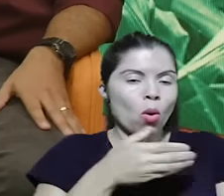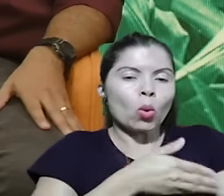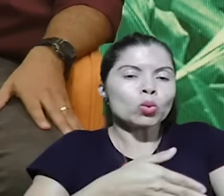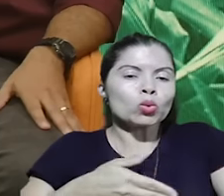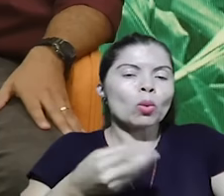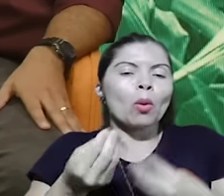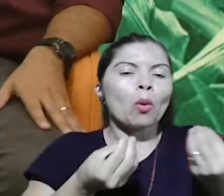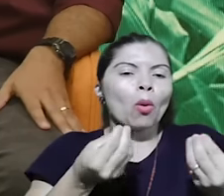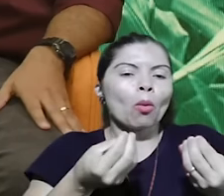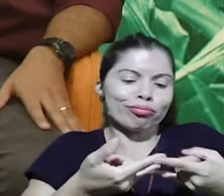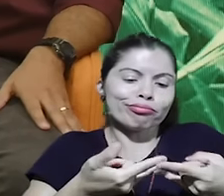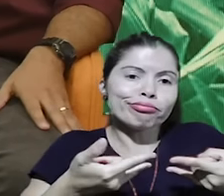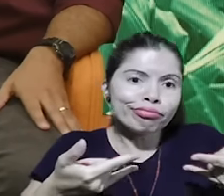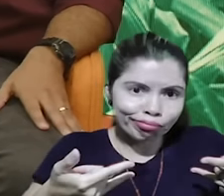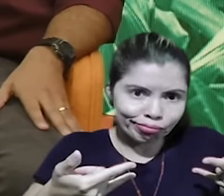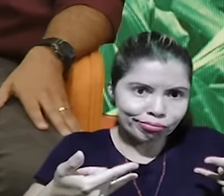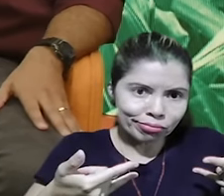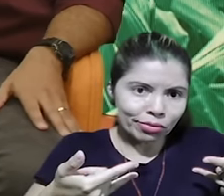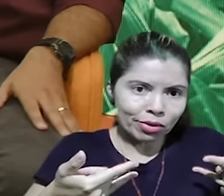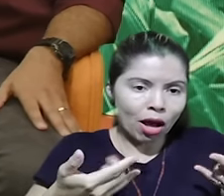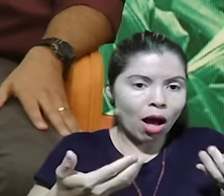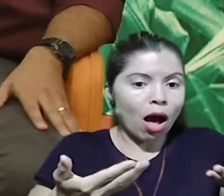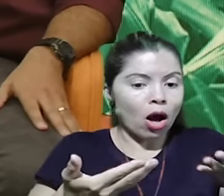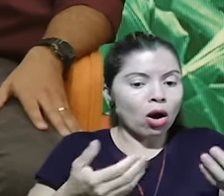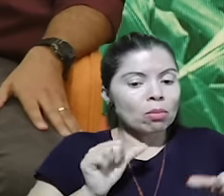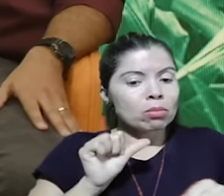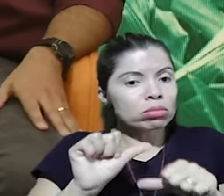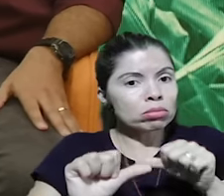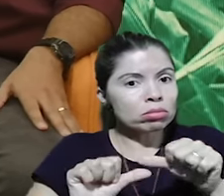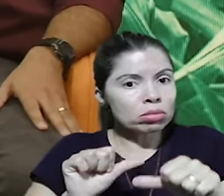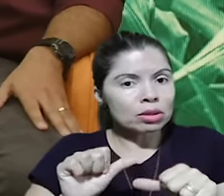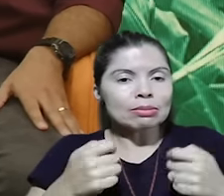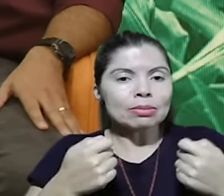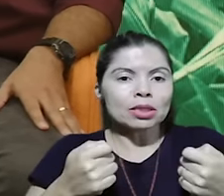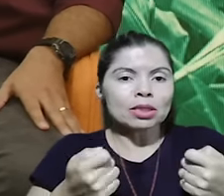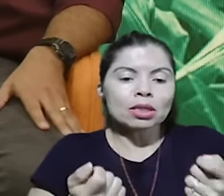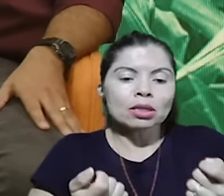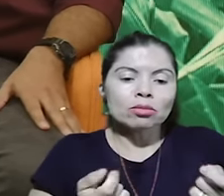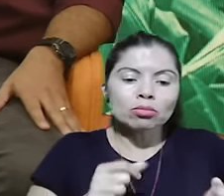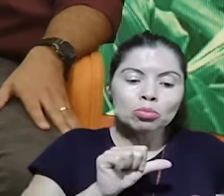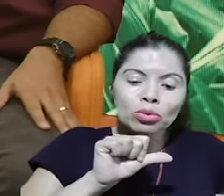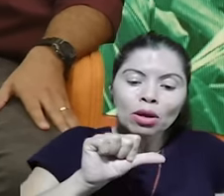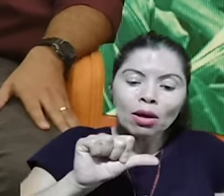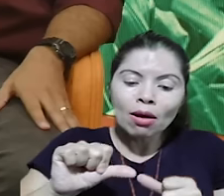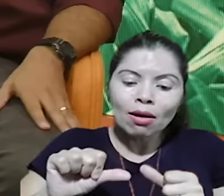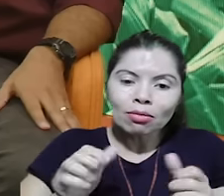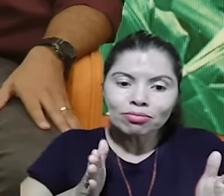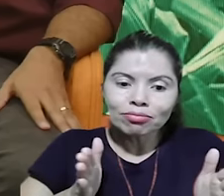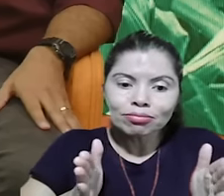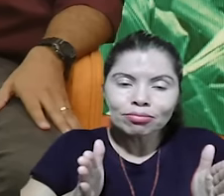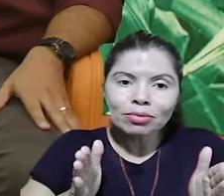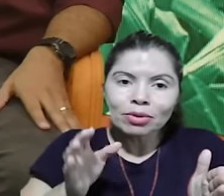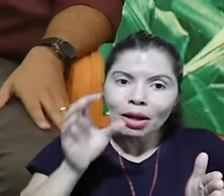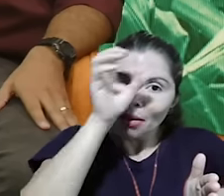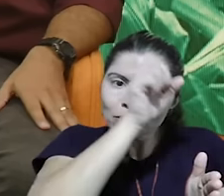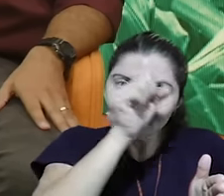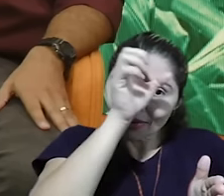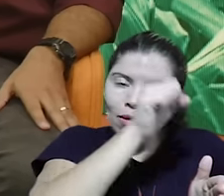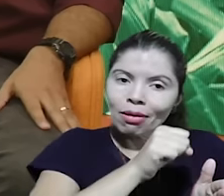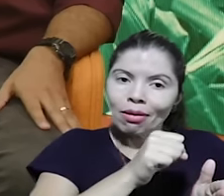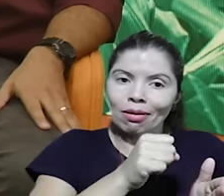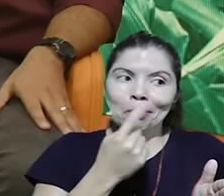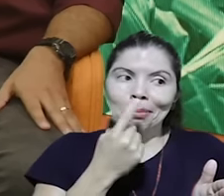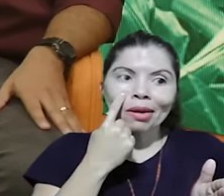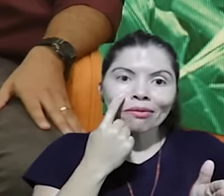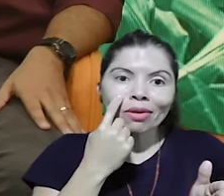também requer um planejamento né de de como fazer Talvez um plano de ação para verificar